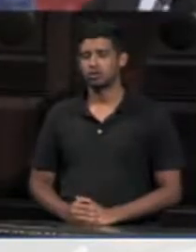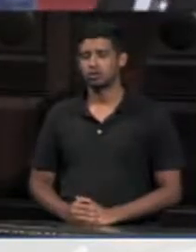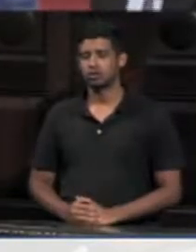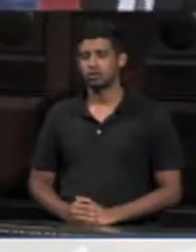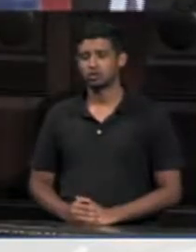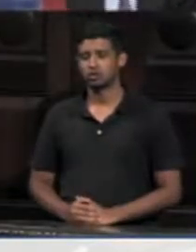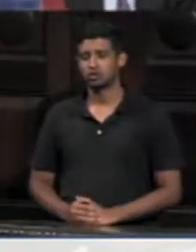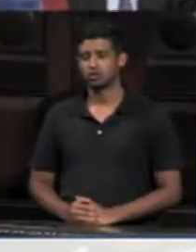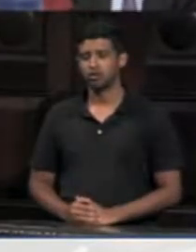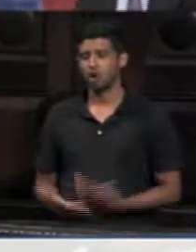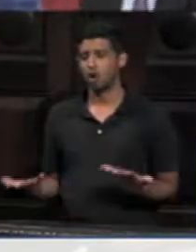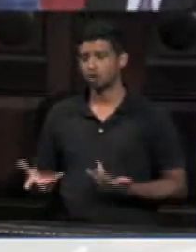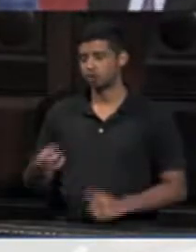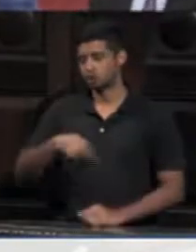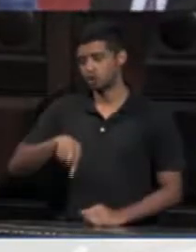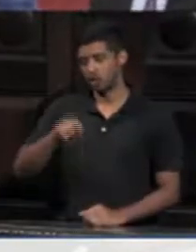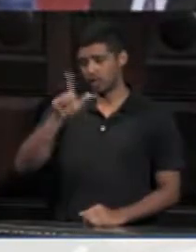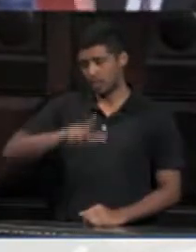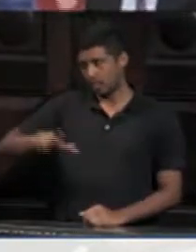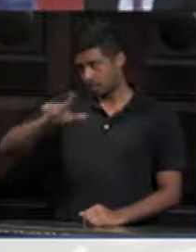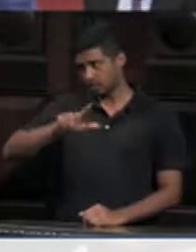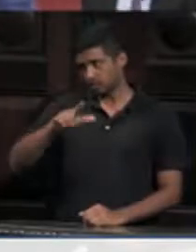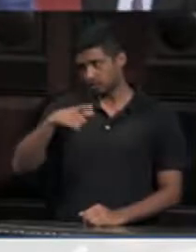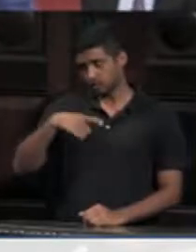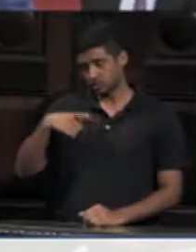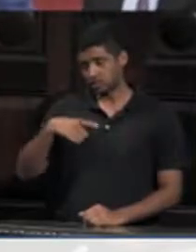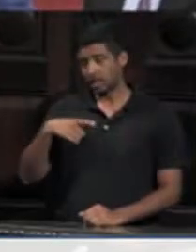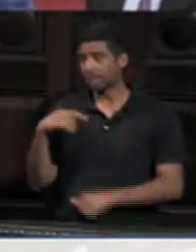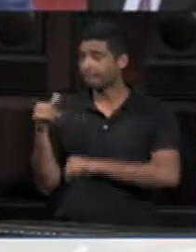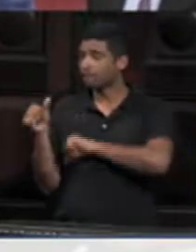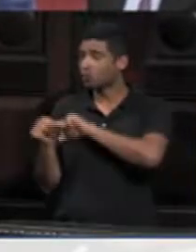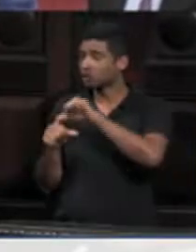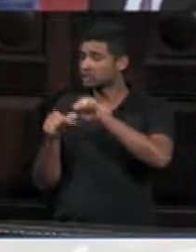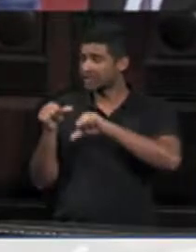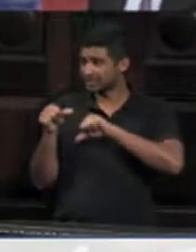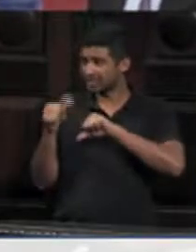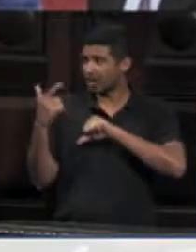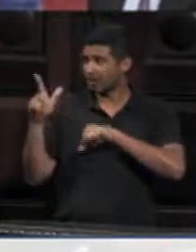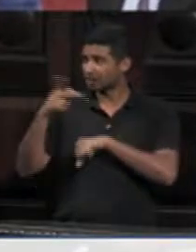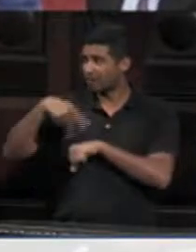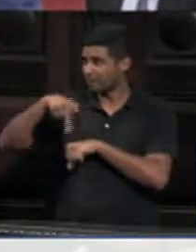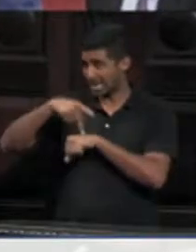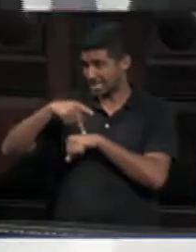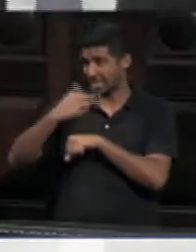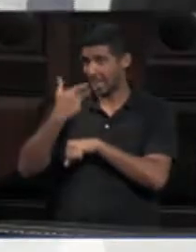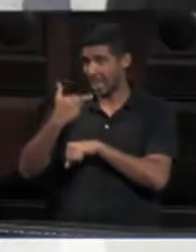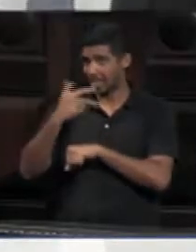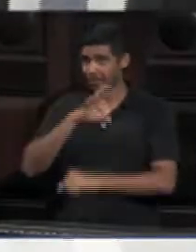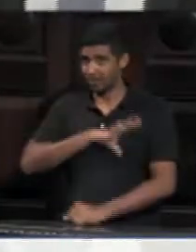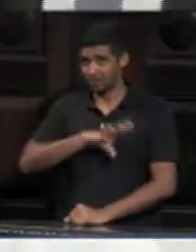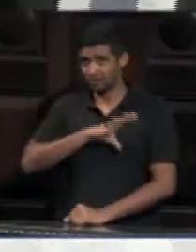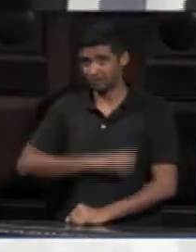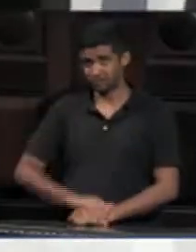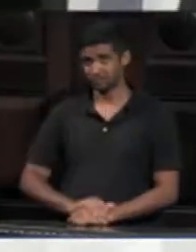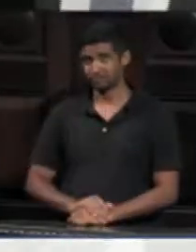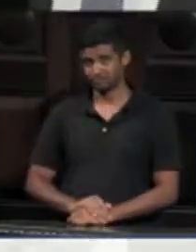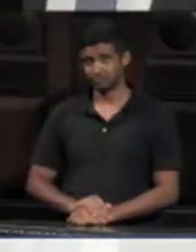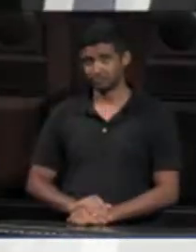literatura, ela tem uma troca muito grande com outros países de língua portuguesa. Você